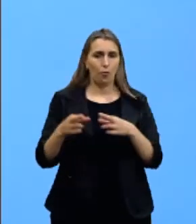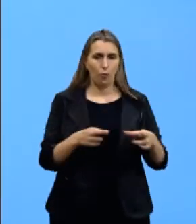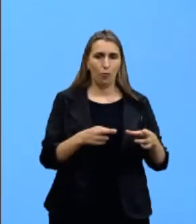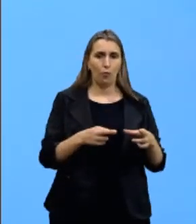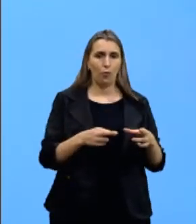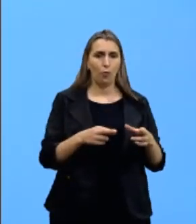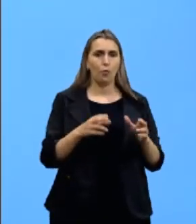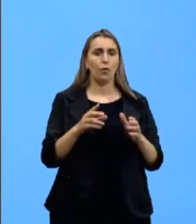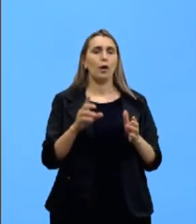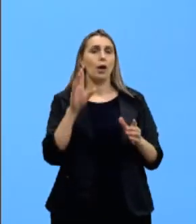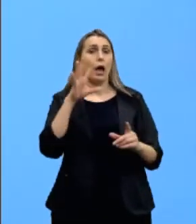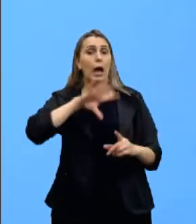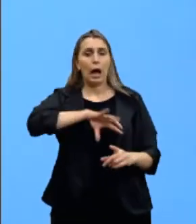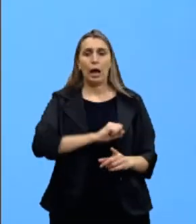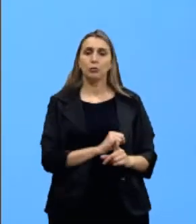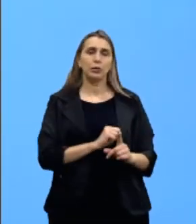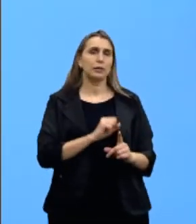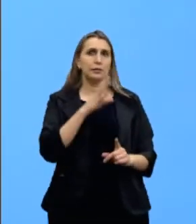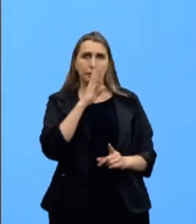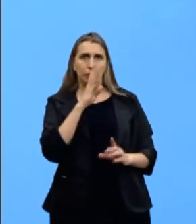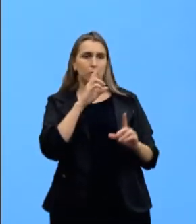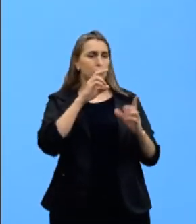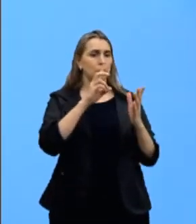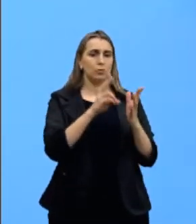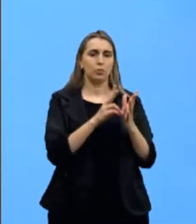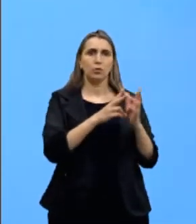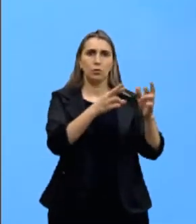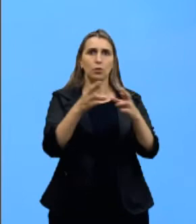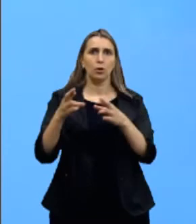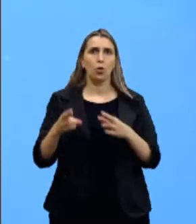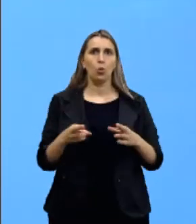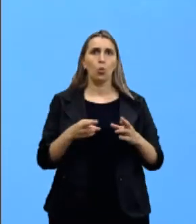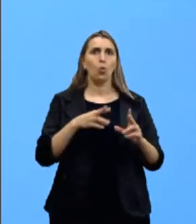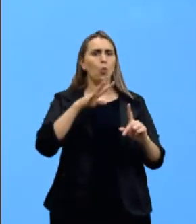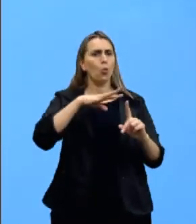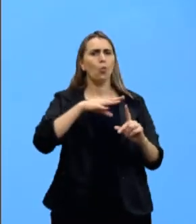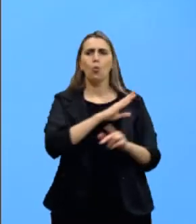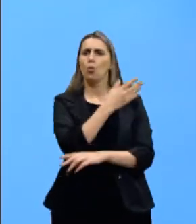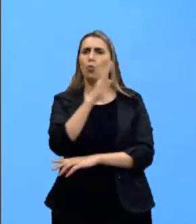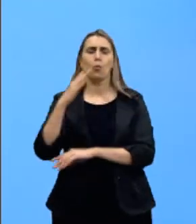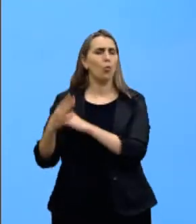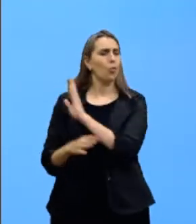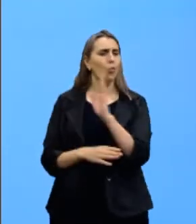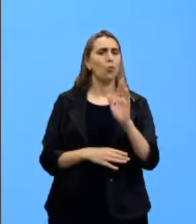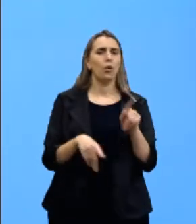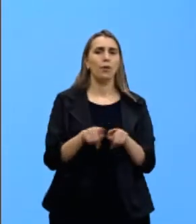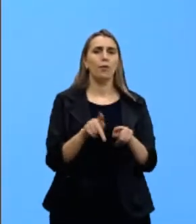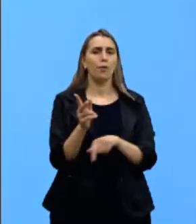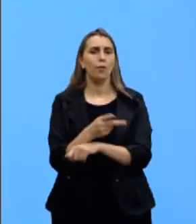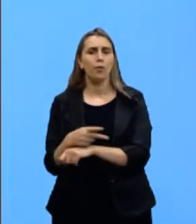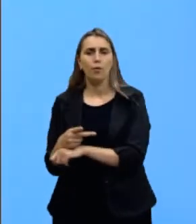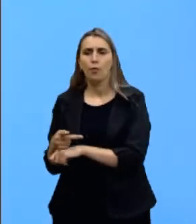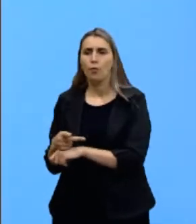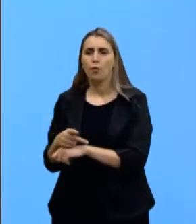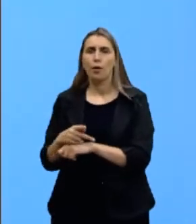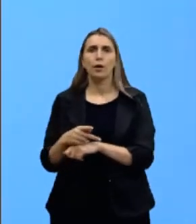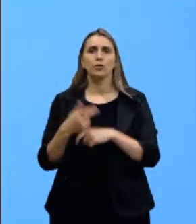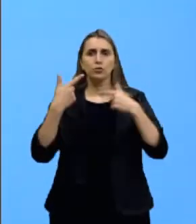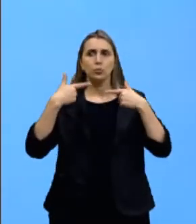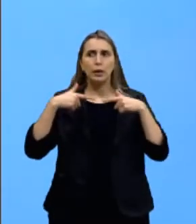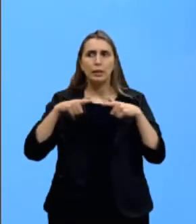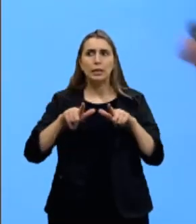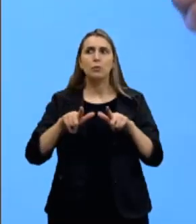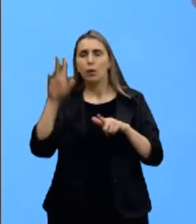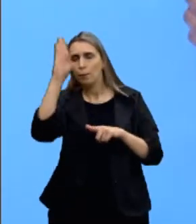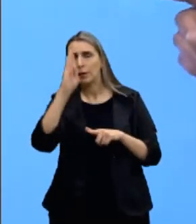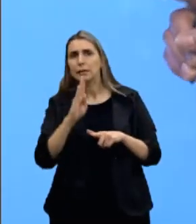Brasil então é o indianismo o regionalismo o culto à natureza e nós já falamos e à procura de uma língua brasileira